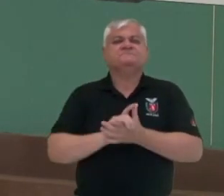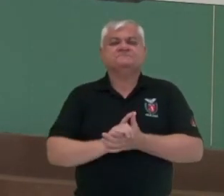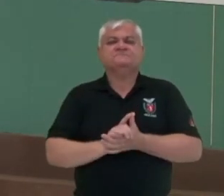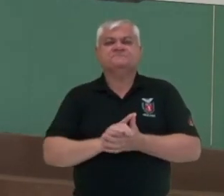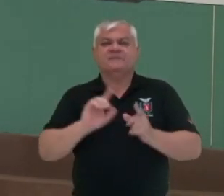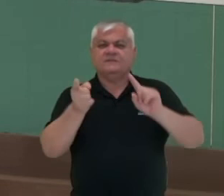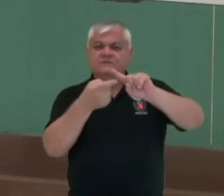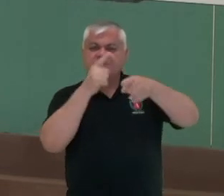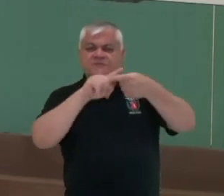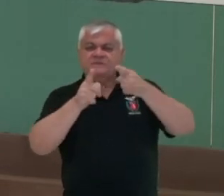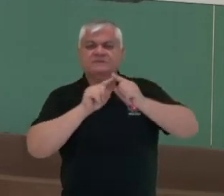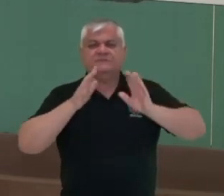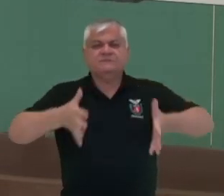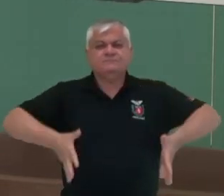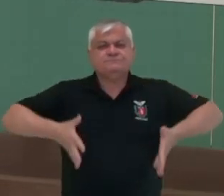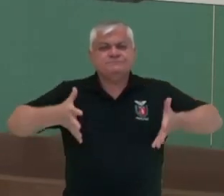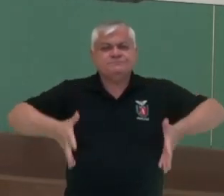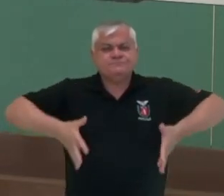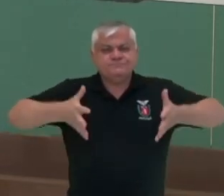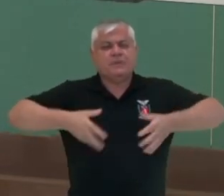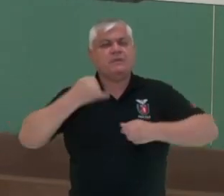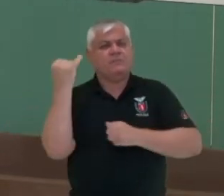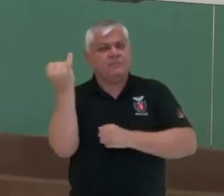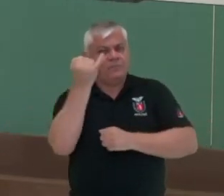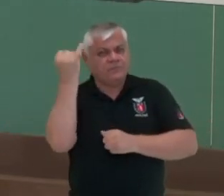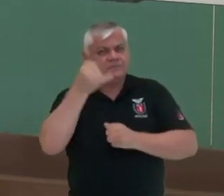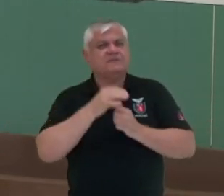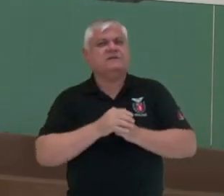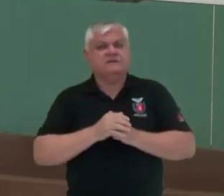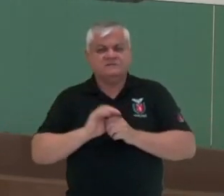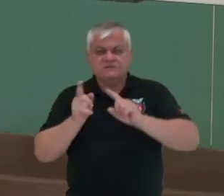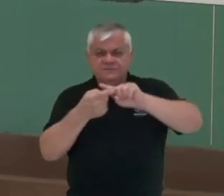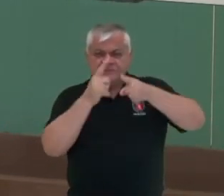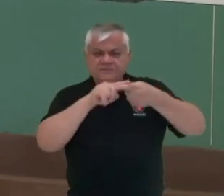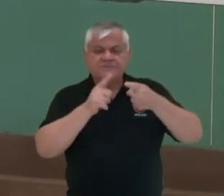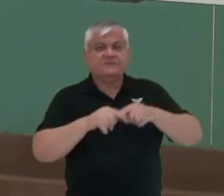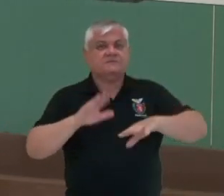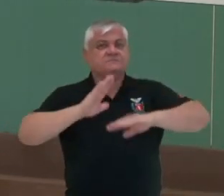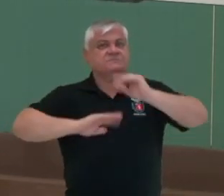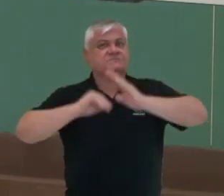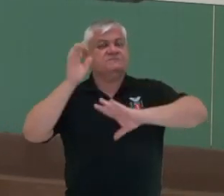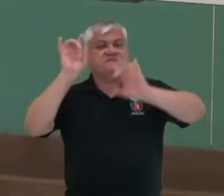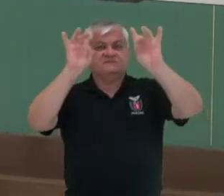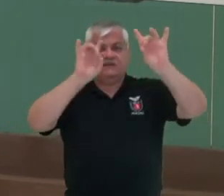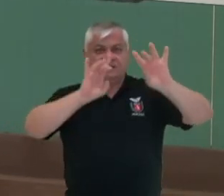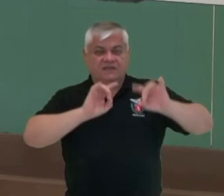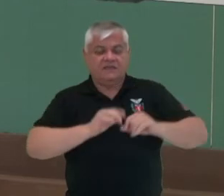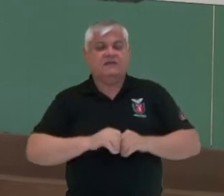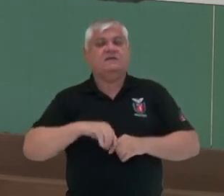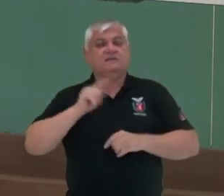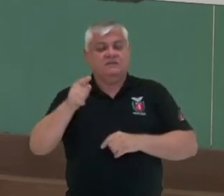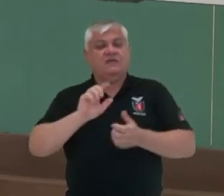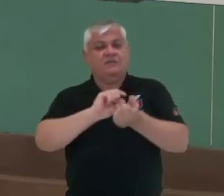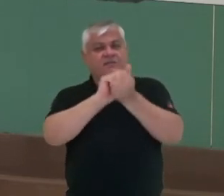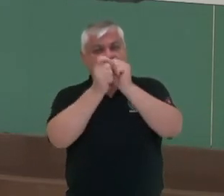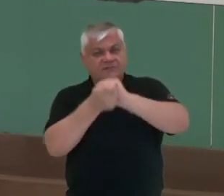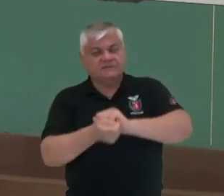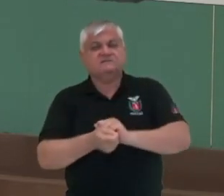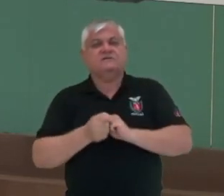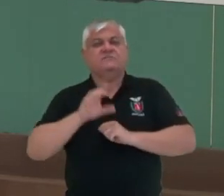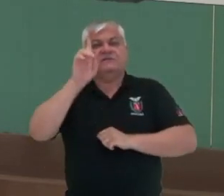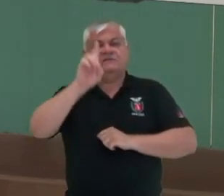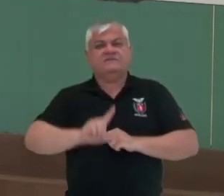de cadeira de rodas, né, que é muito importante também ressaltar que tem atletas excelentes que é uma versão da esgrima para os atletas com deficiência